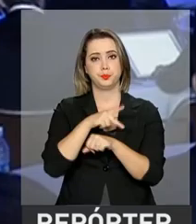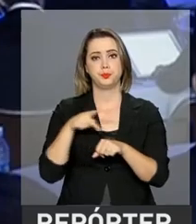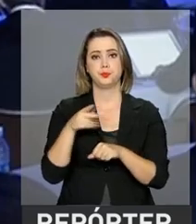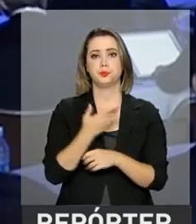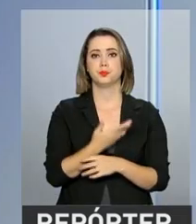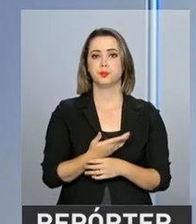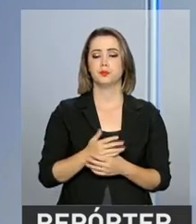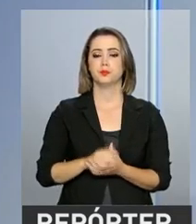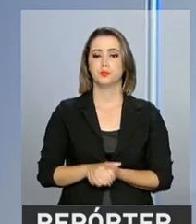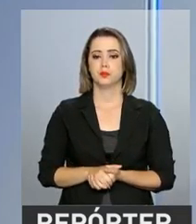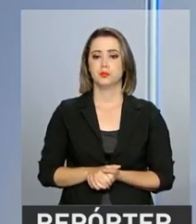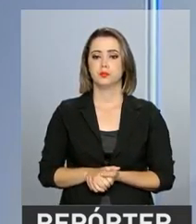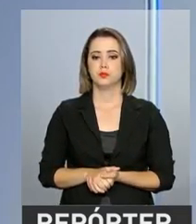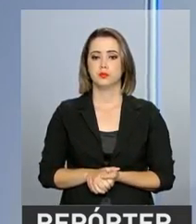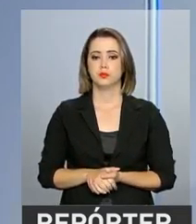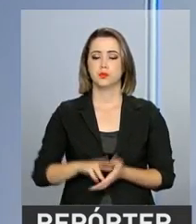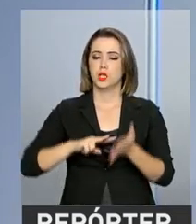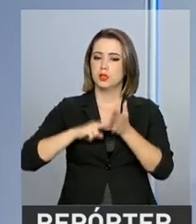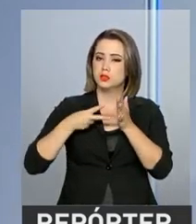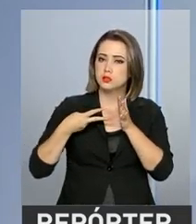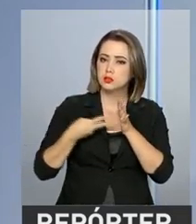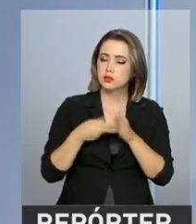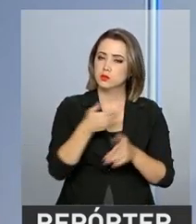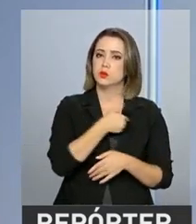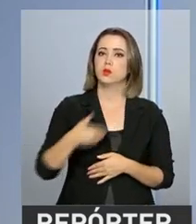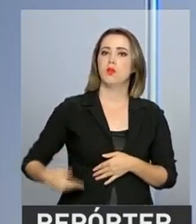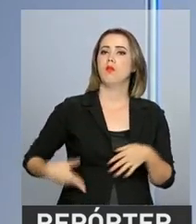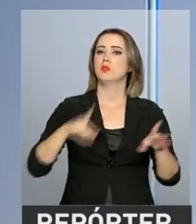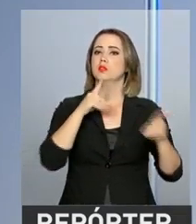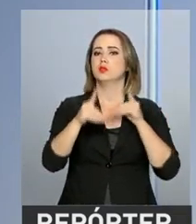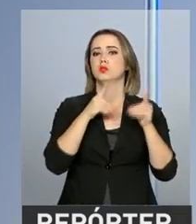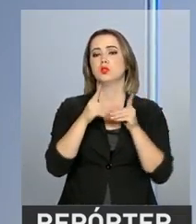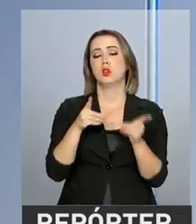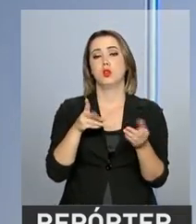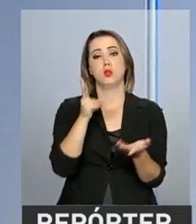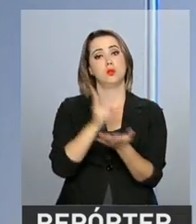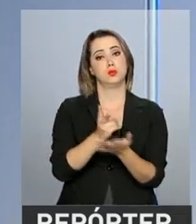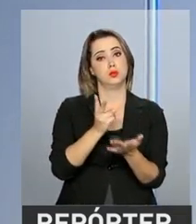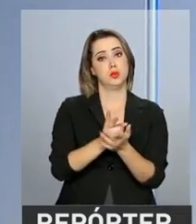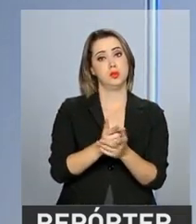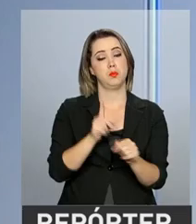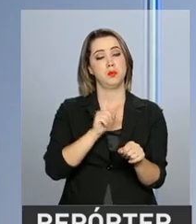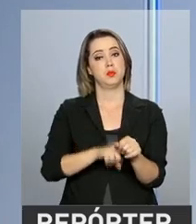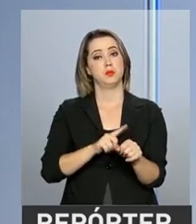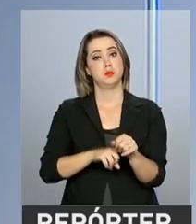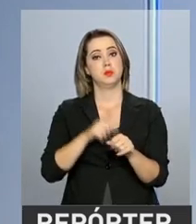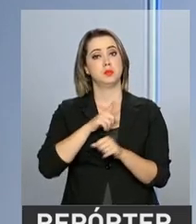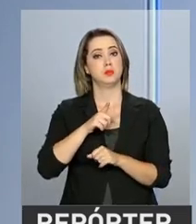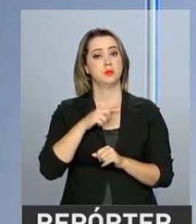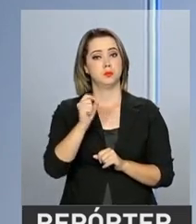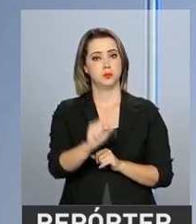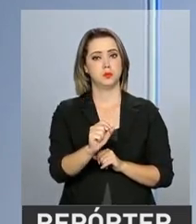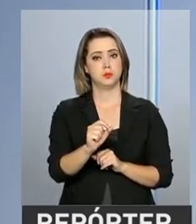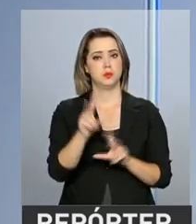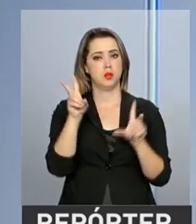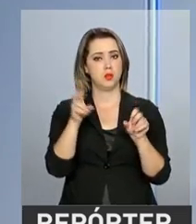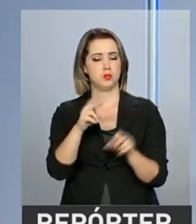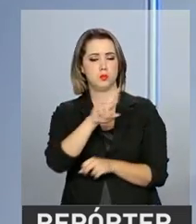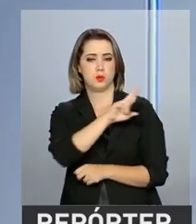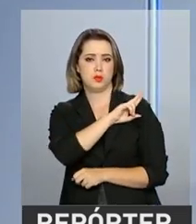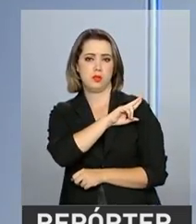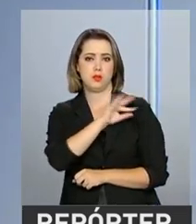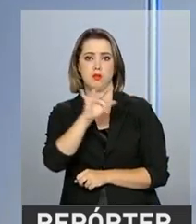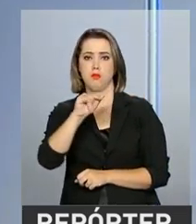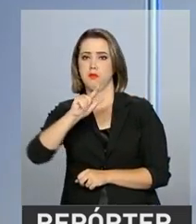gastos públicos. Significa um governo que dialoga e, ao mesmo tempo, tem, aqui outro tópico que eu quero mencionar, a chamada